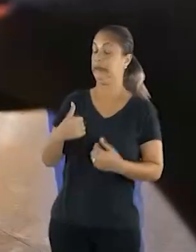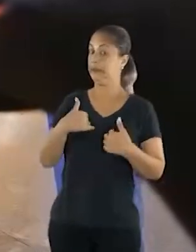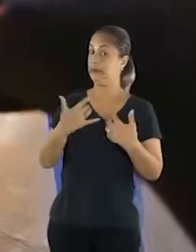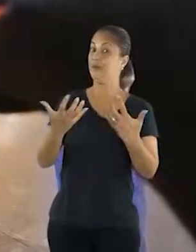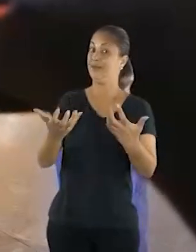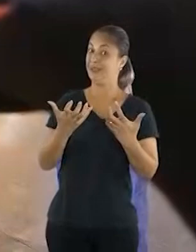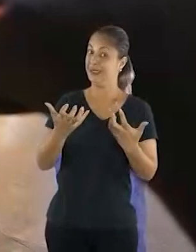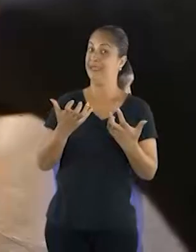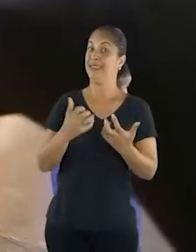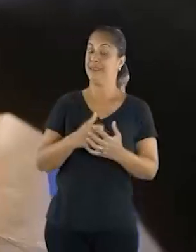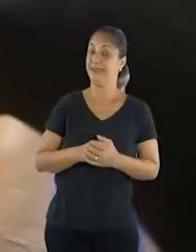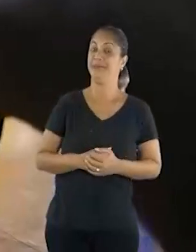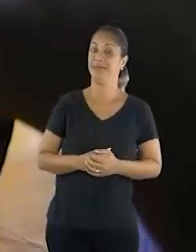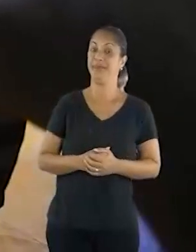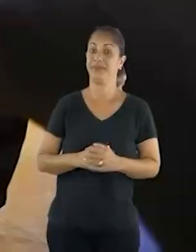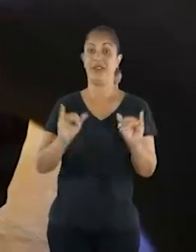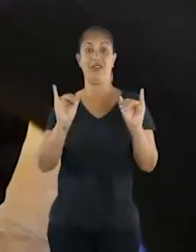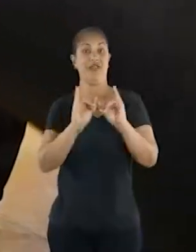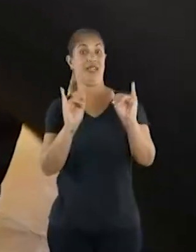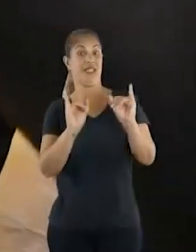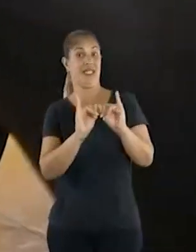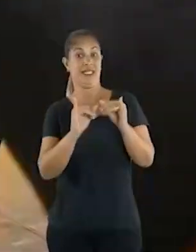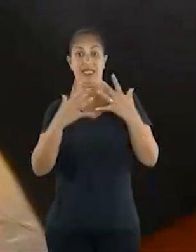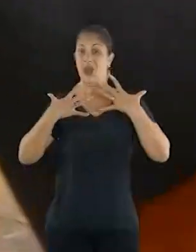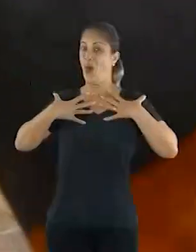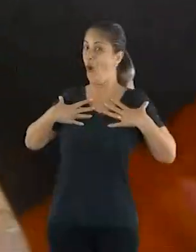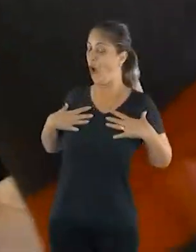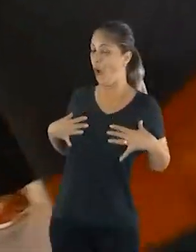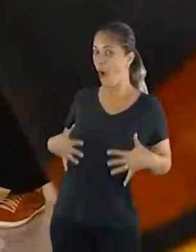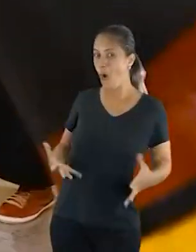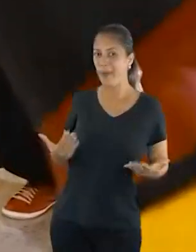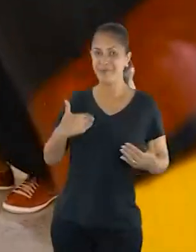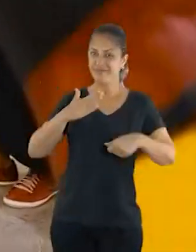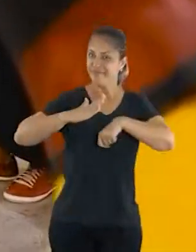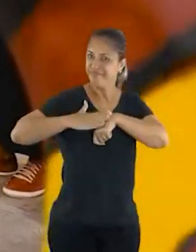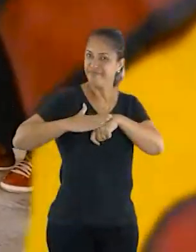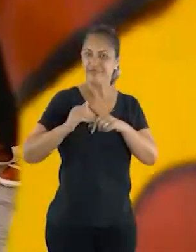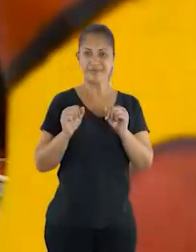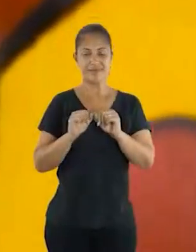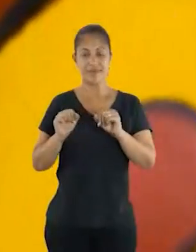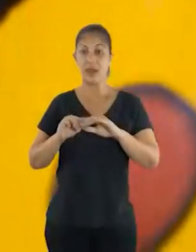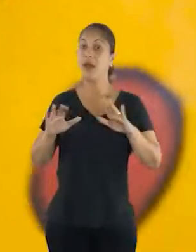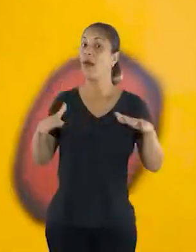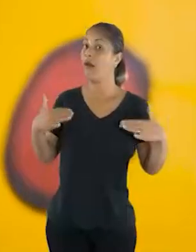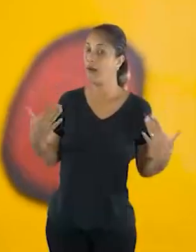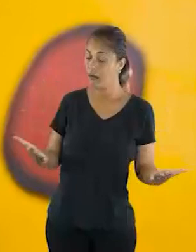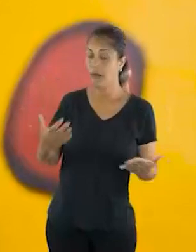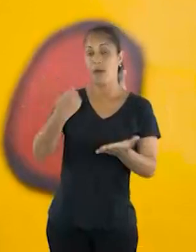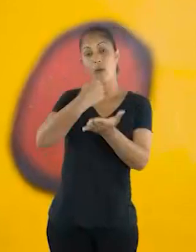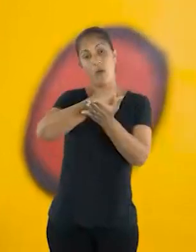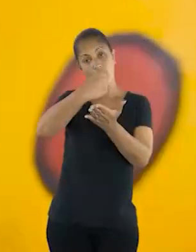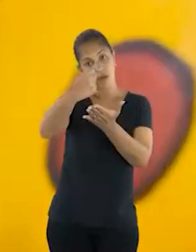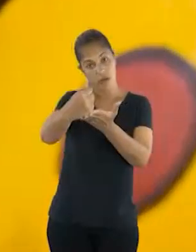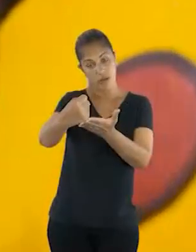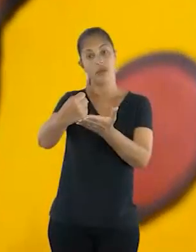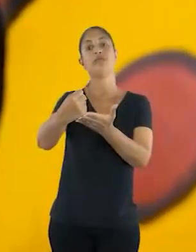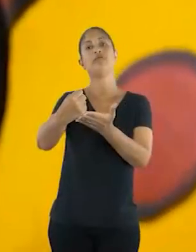queria tanto fazer os figurinos, né? E aí então a gente contratou